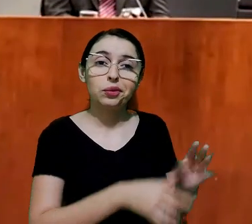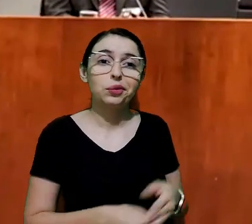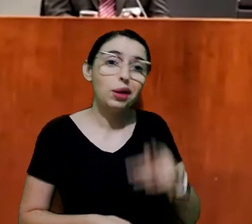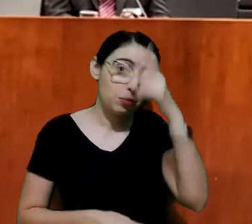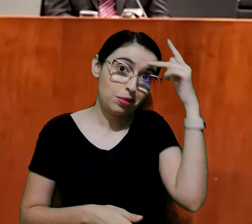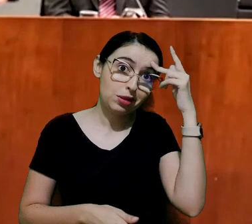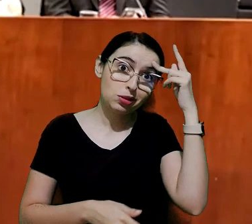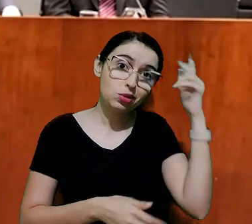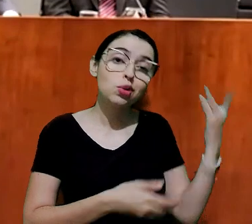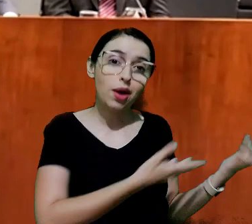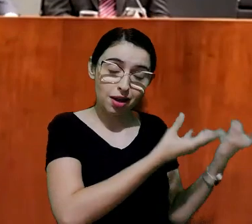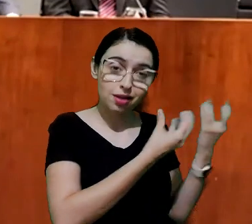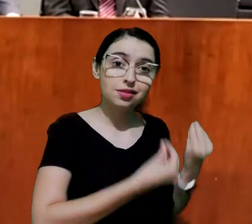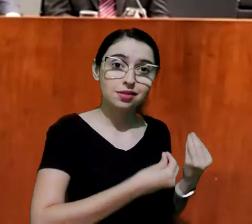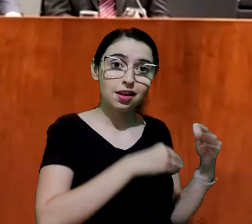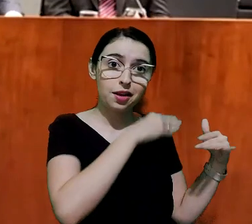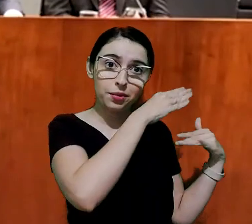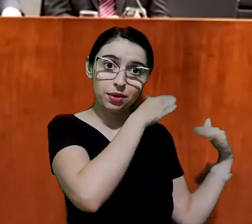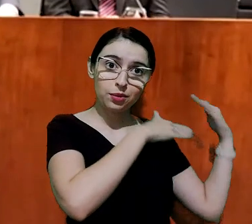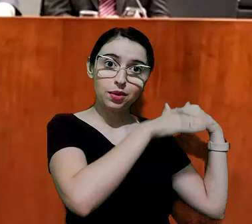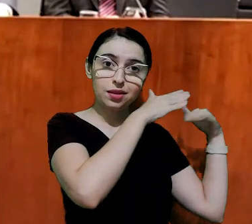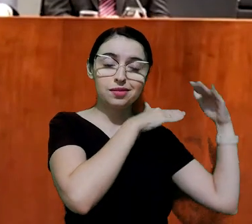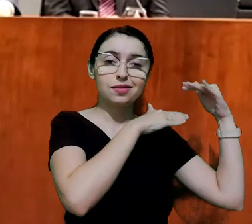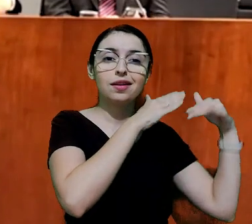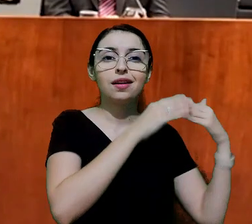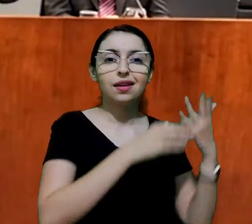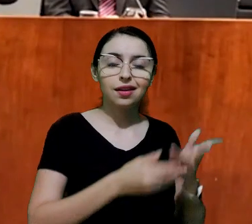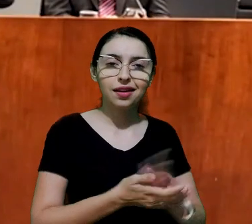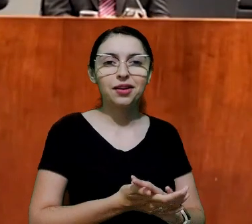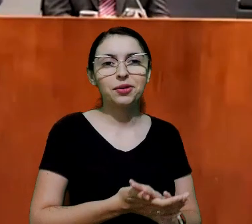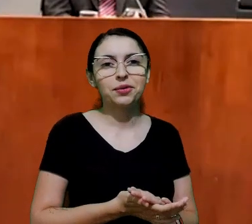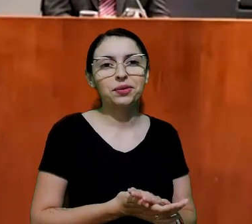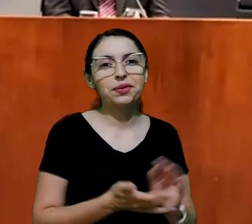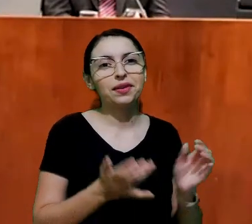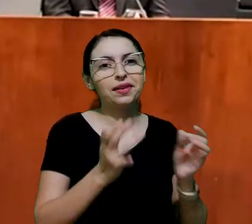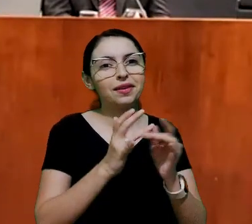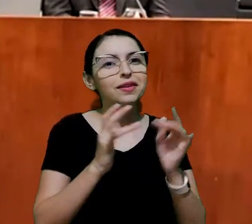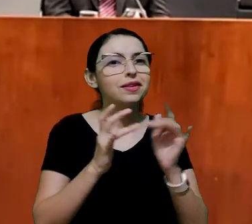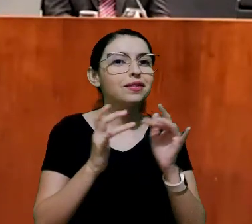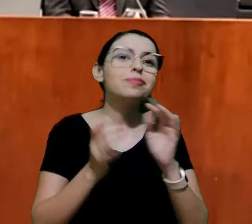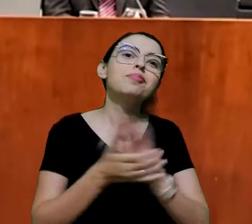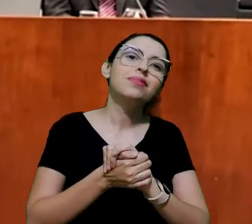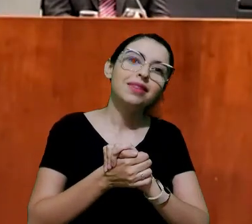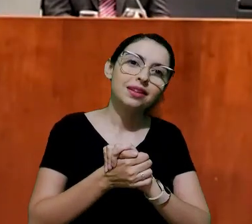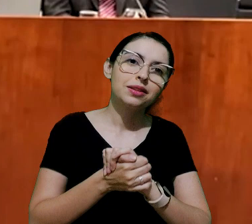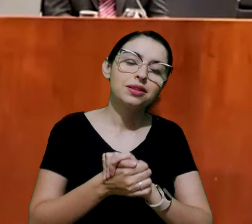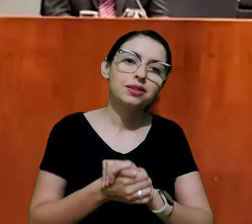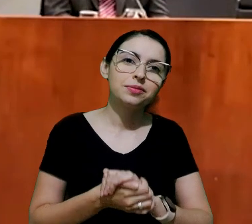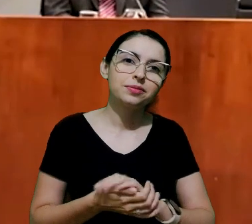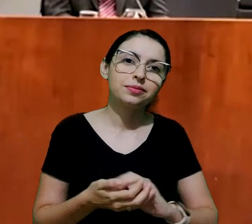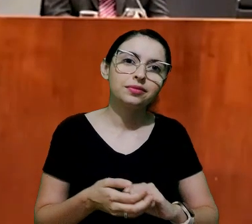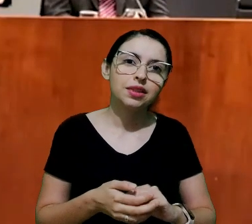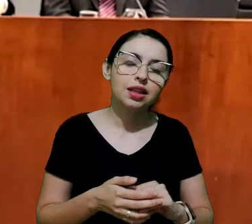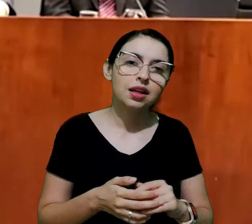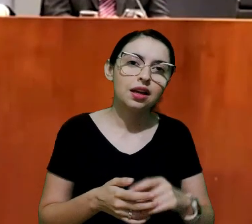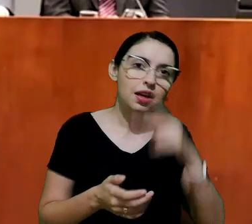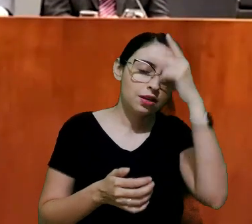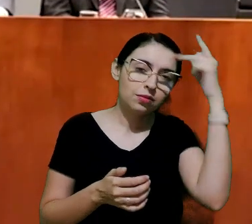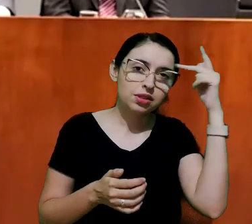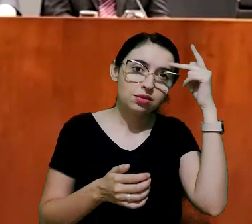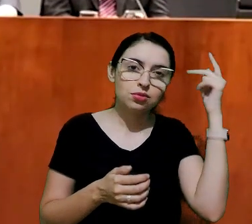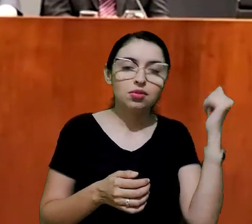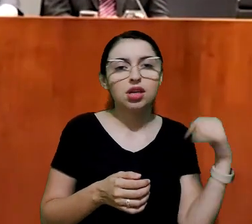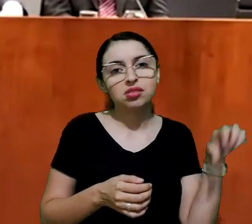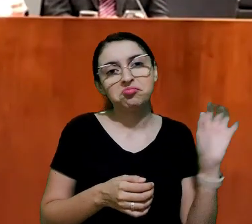julgamento do Supremo Tribunal Federal, o infeliz companheiro ou companheira também é herdeiro. Entre as pessoas mais simples, você